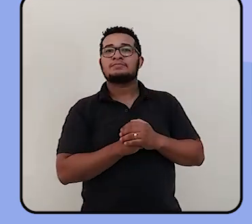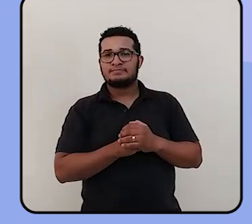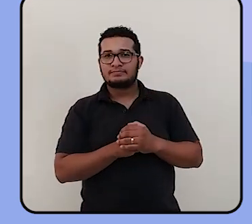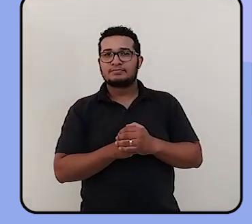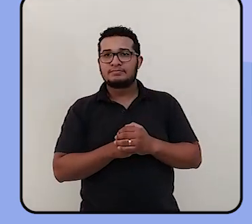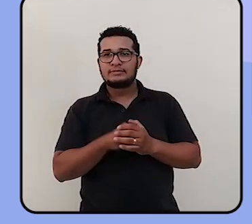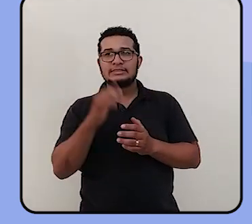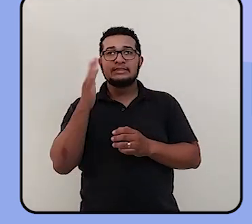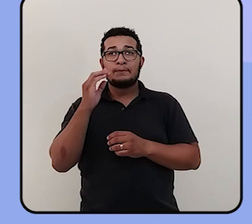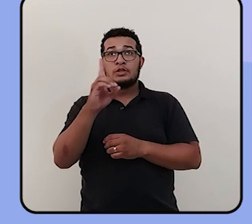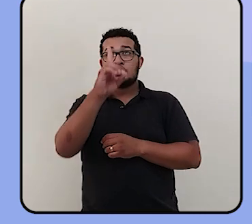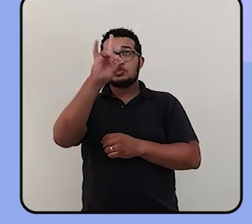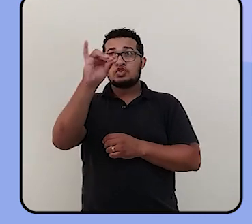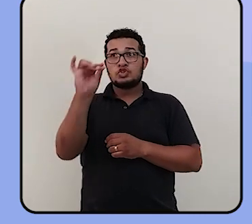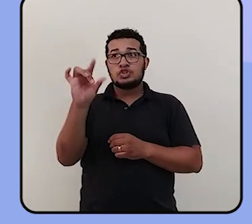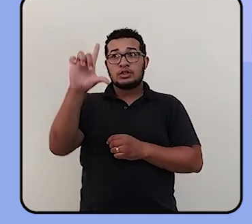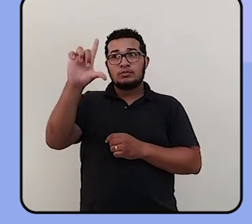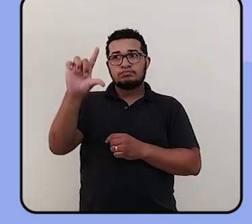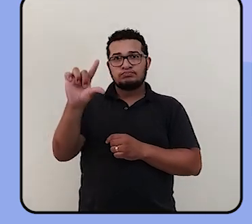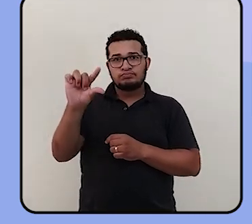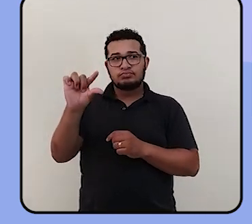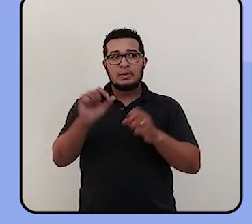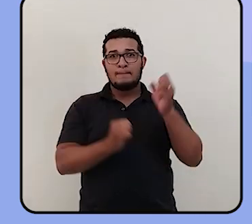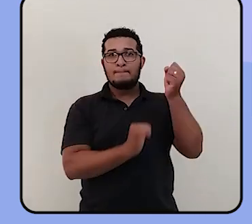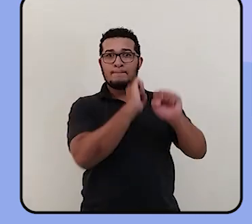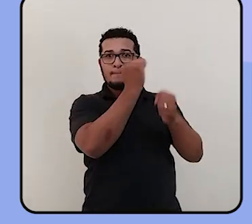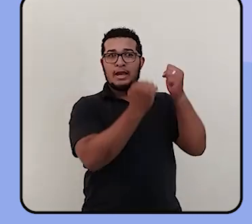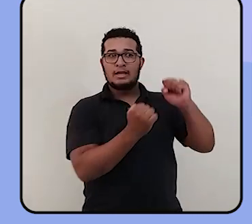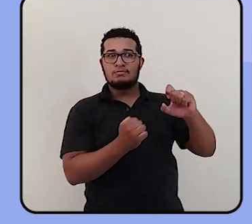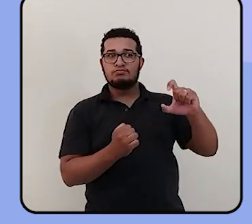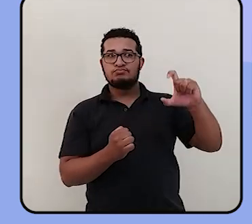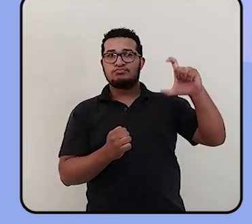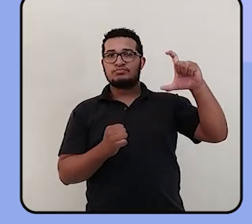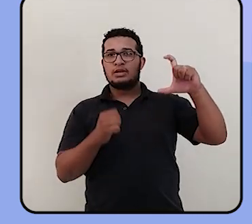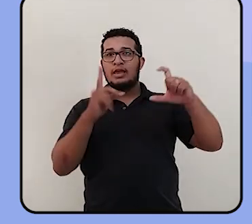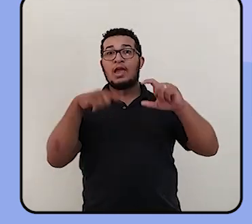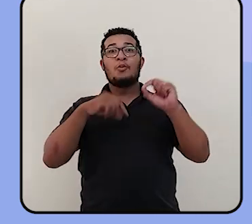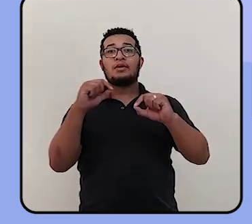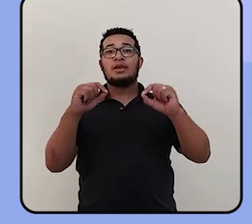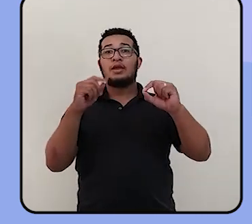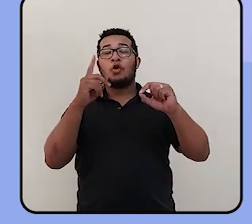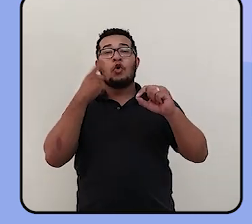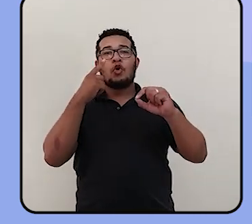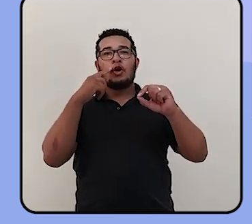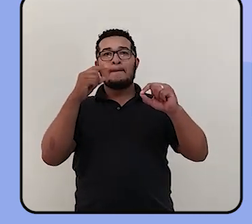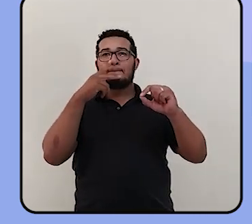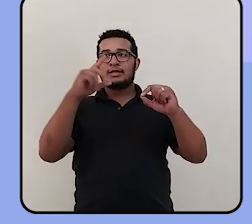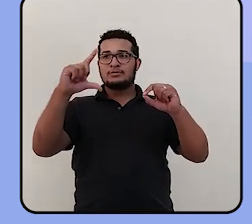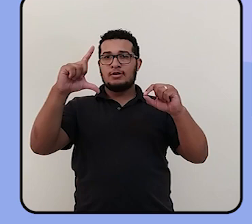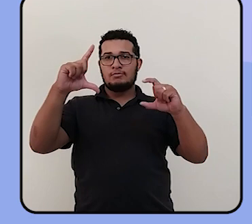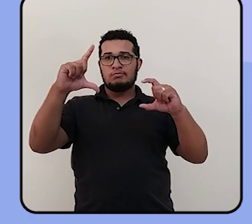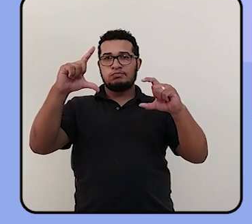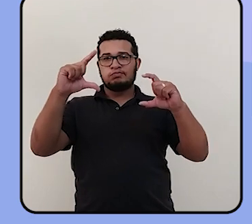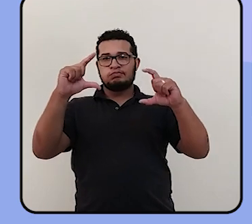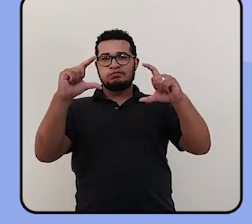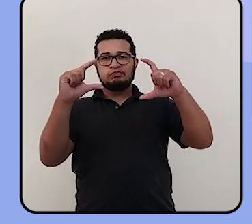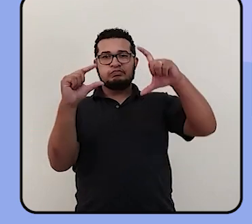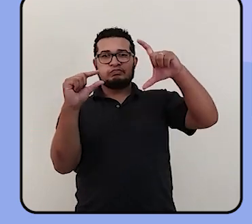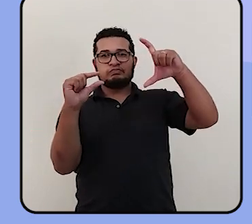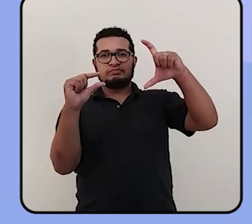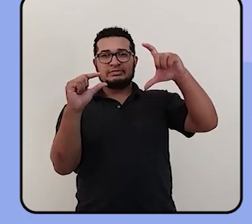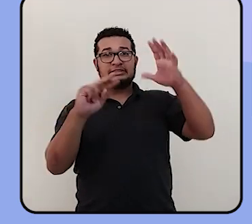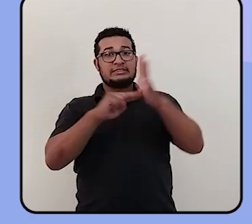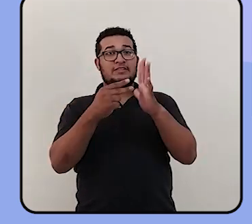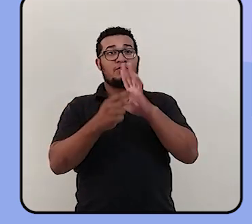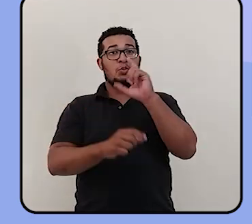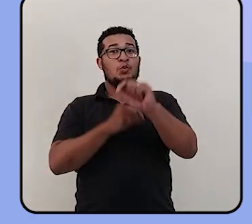de dias diminui e a quantidade de máquinas tem que subir? Temos aqui, então, um valor que